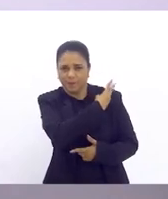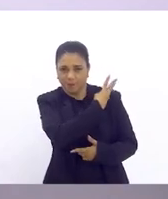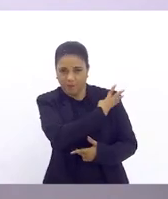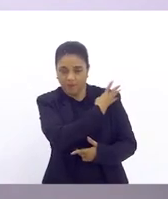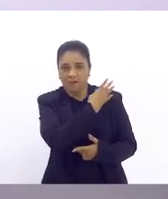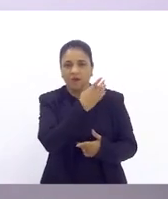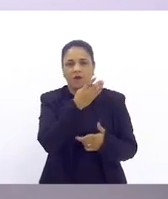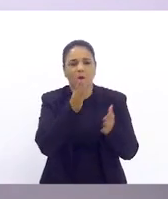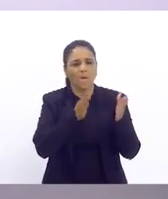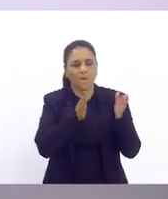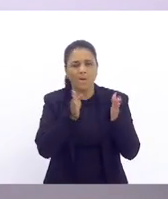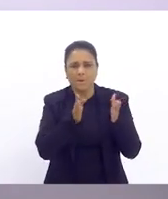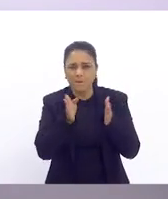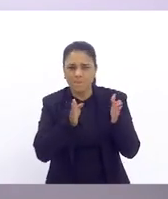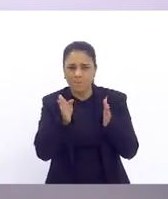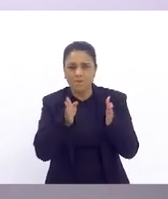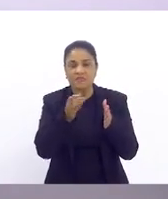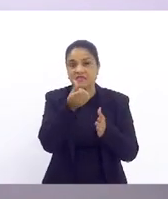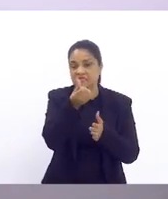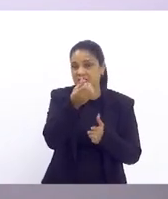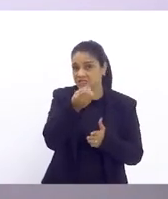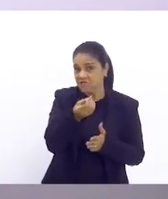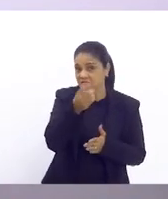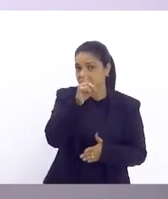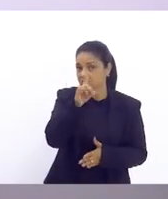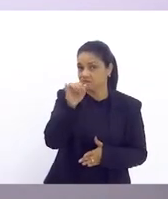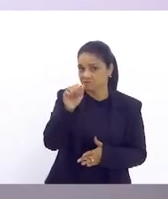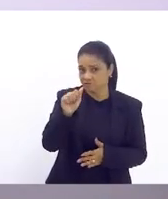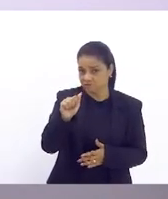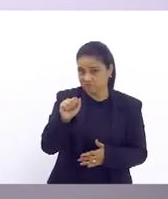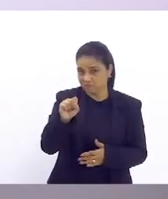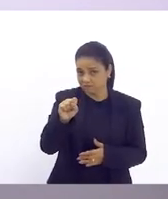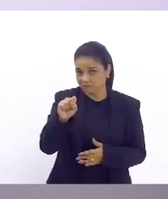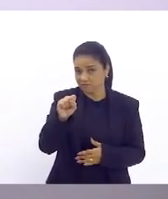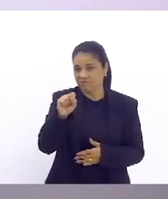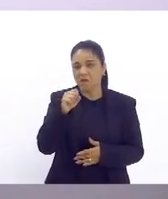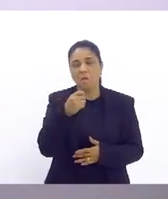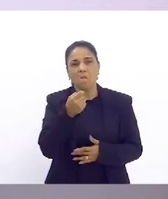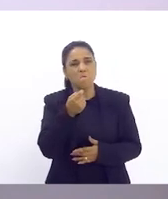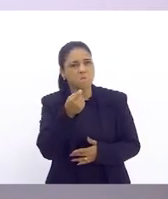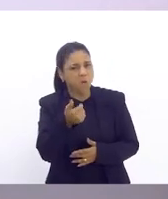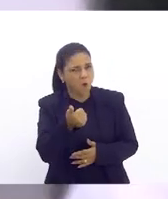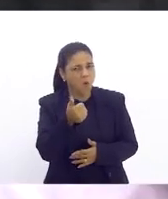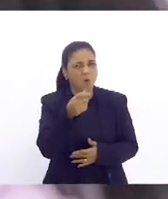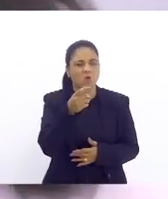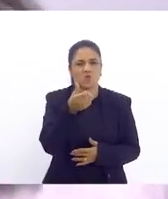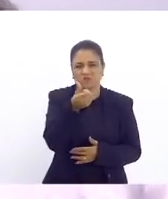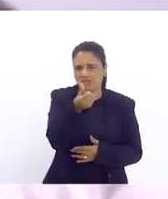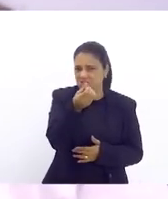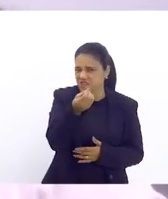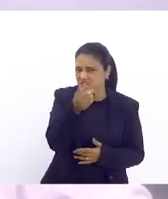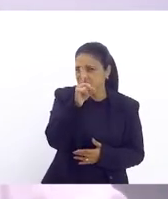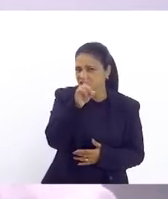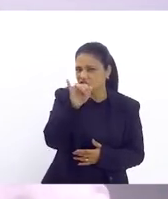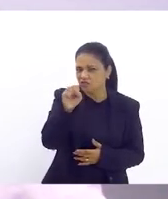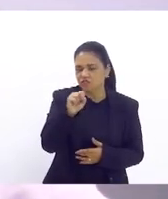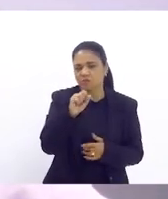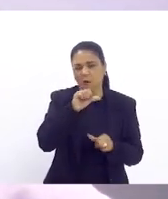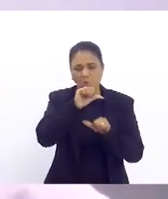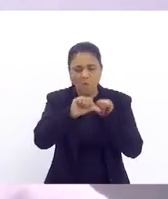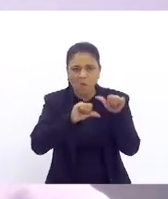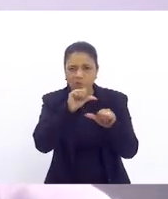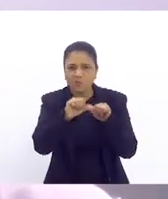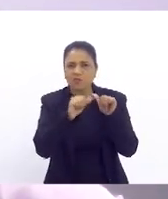tem um prazo de 60 dias mas acho que 60 dias é pouco para eles fazerem as alterações